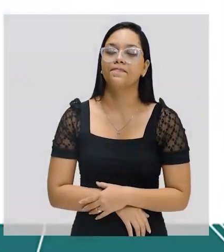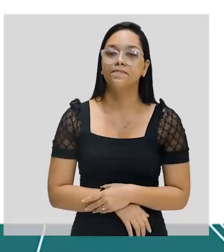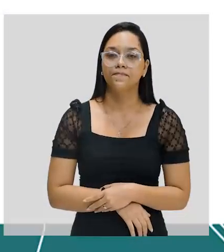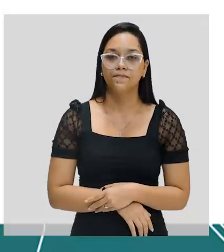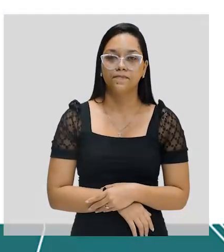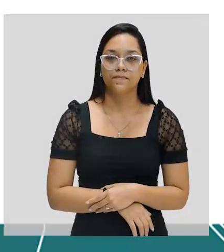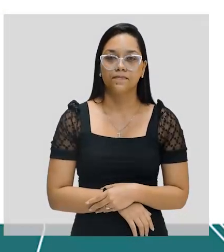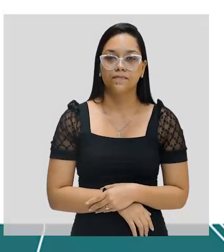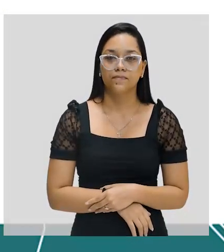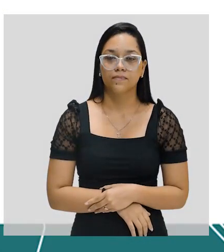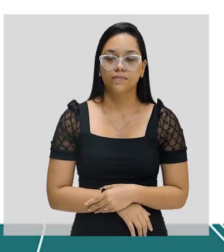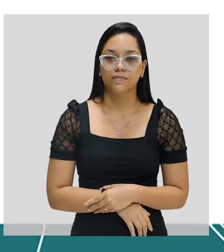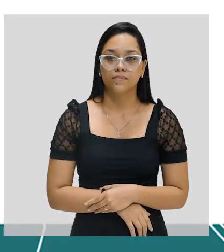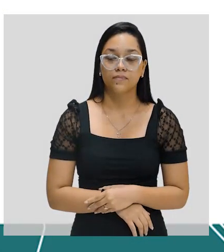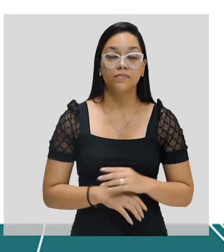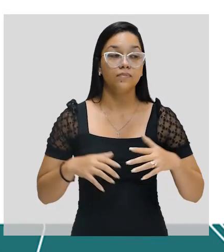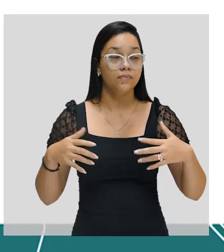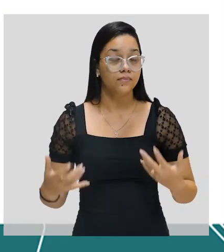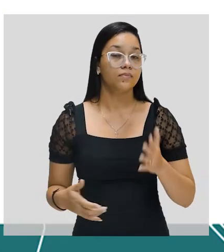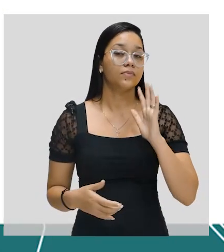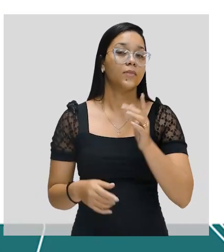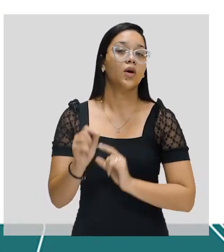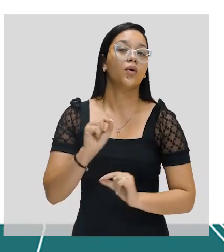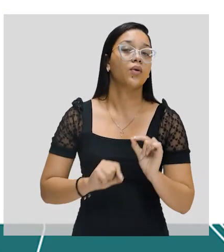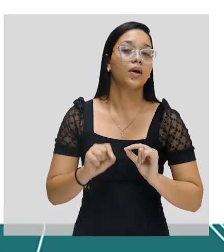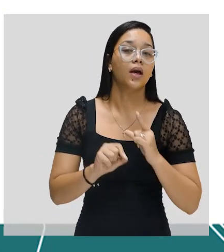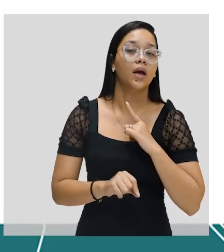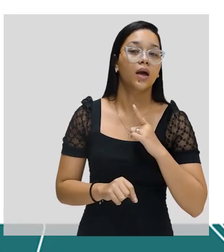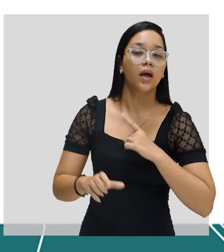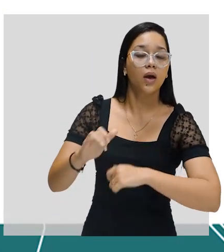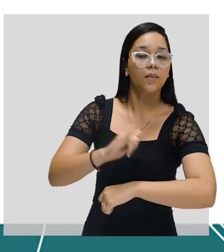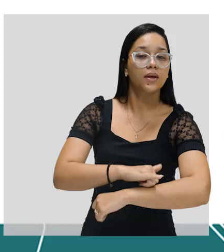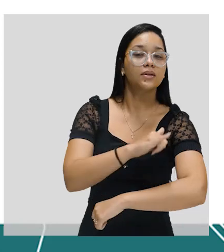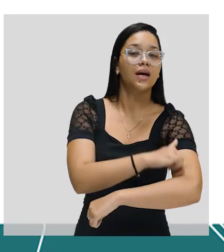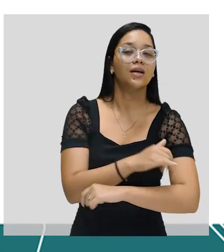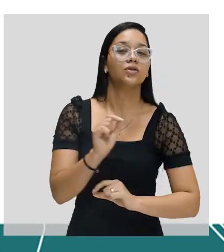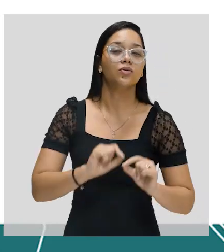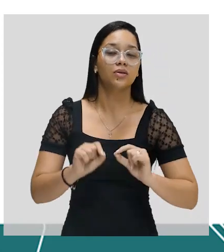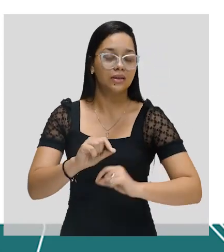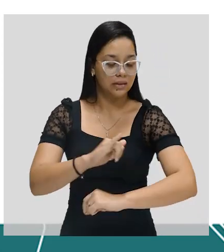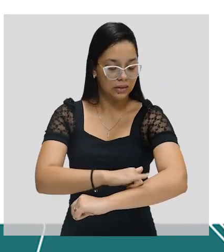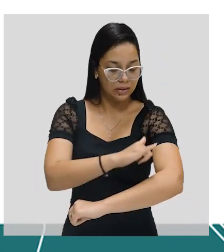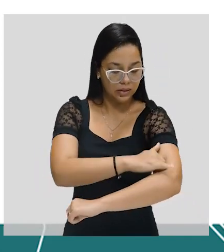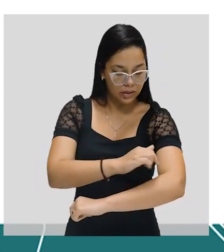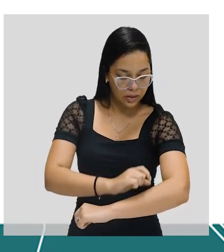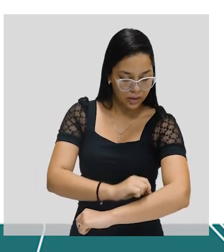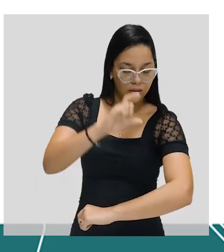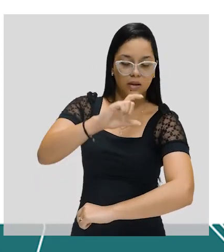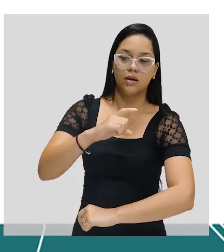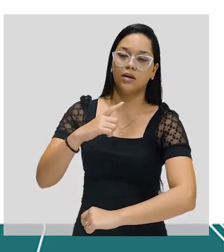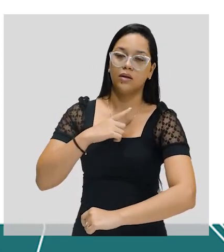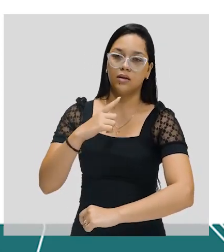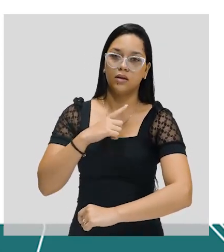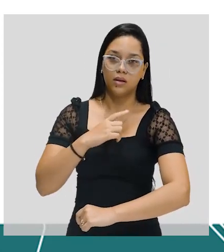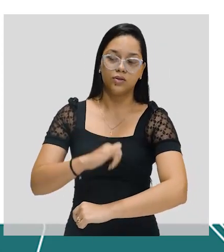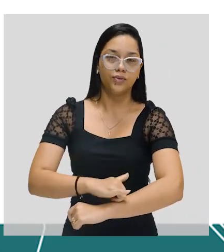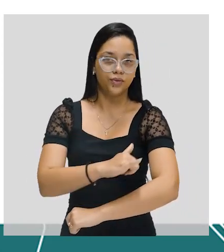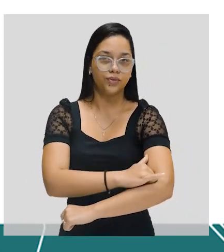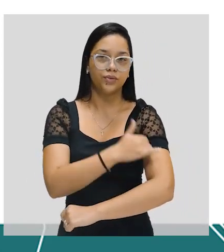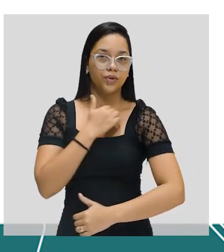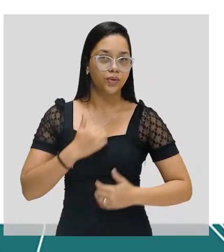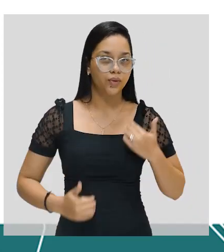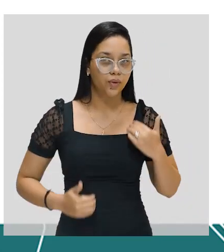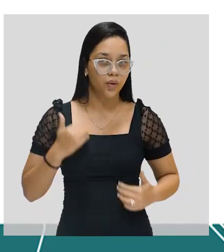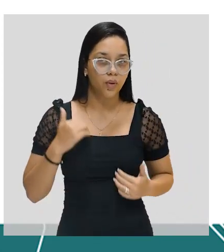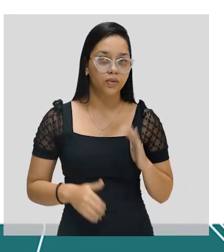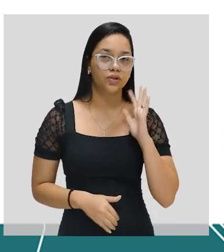a saúde do indivíduo. Então, eu falo aqui, ó, obesidade é o acúmulo exagerado de gordura